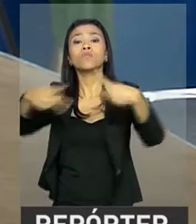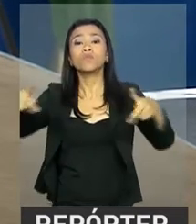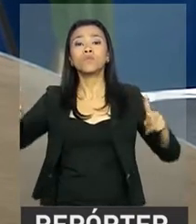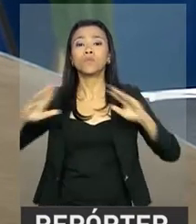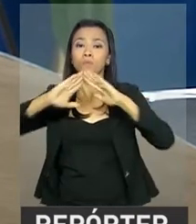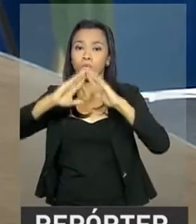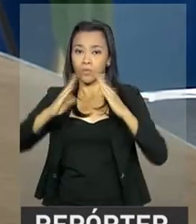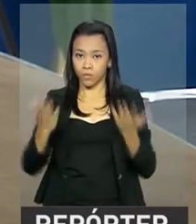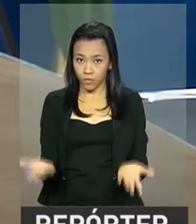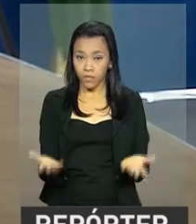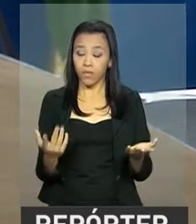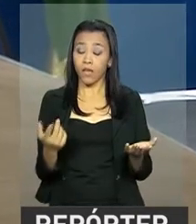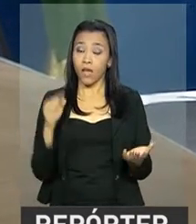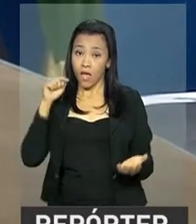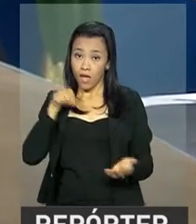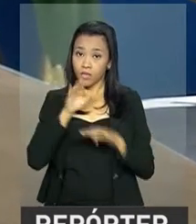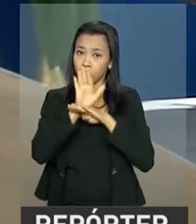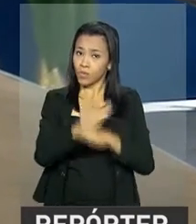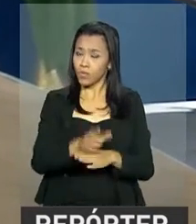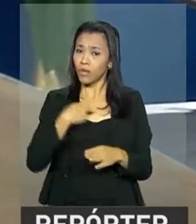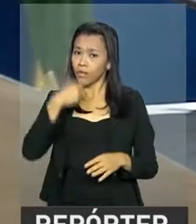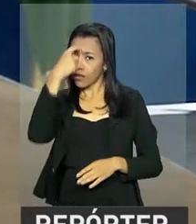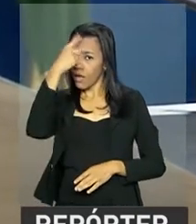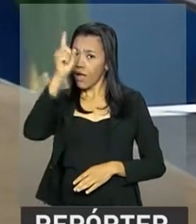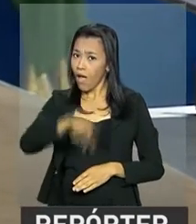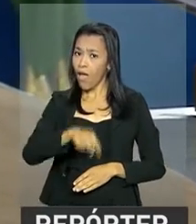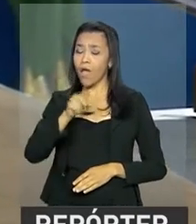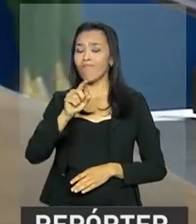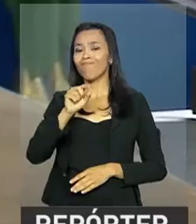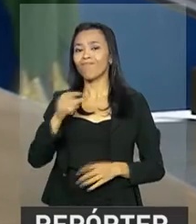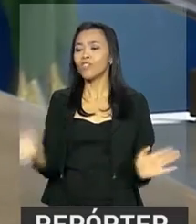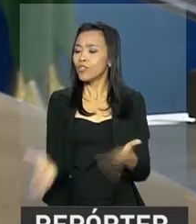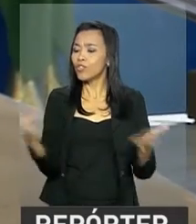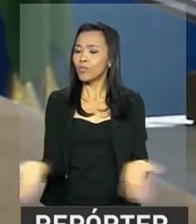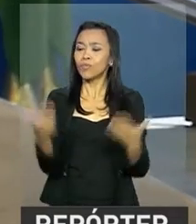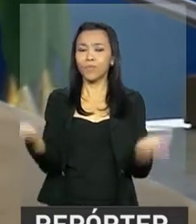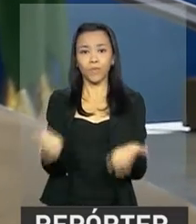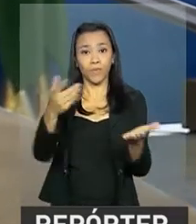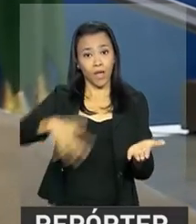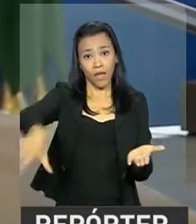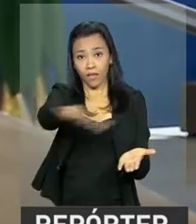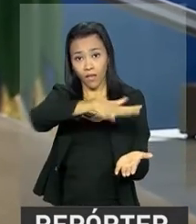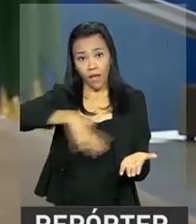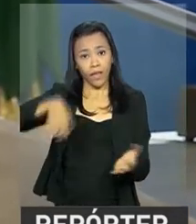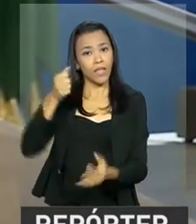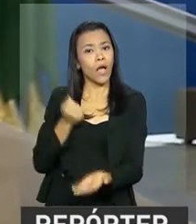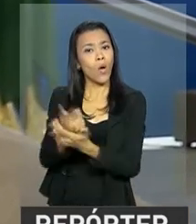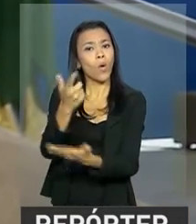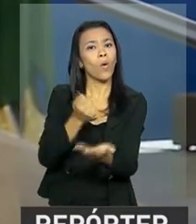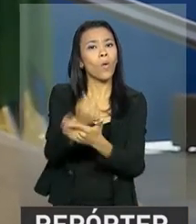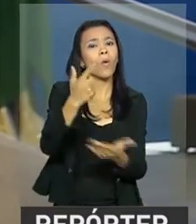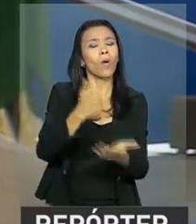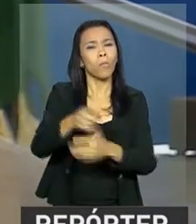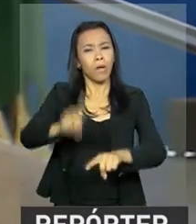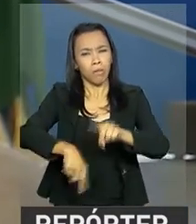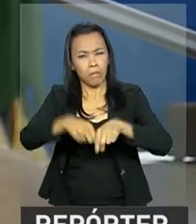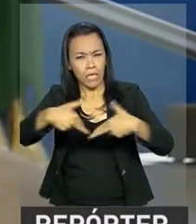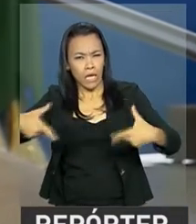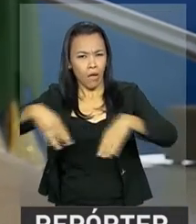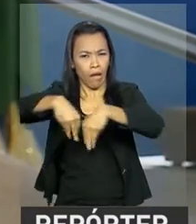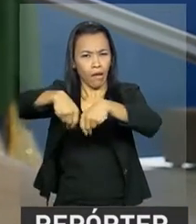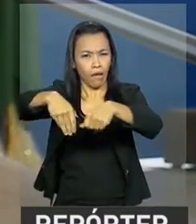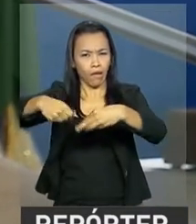ajuda para as reformas a idéia também é estimular o setor da indústria e do comércio da construção civil